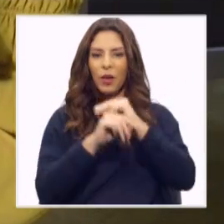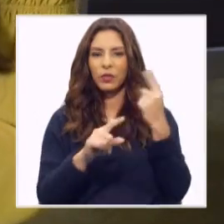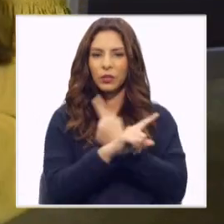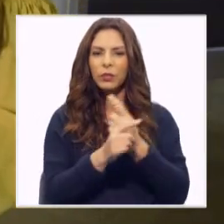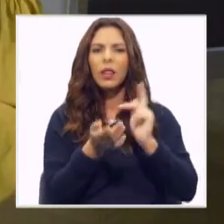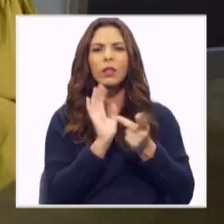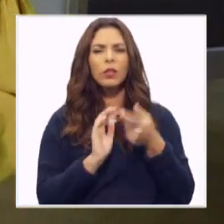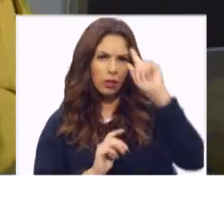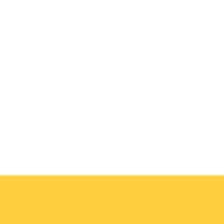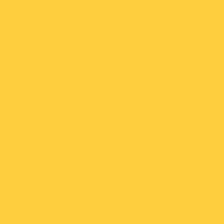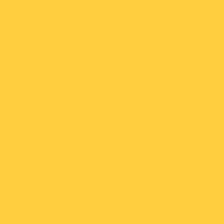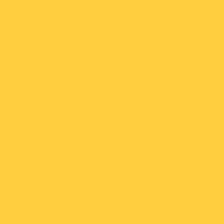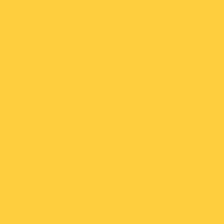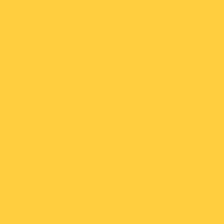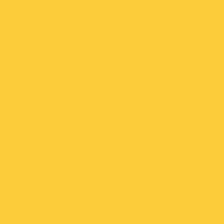falar, mas sabes o que é?